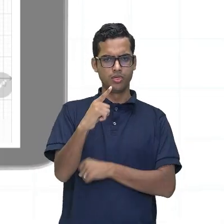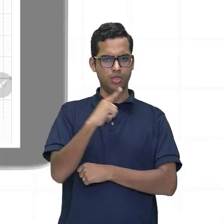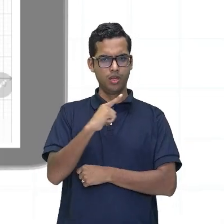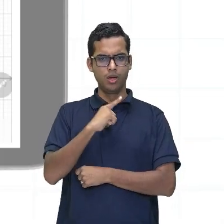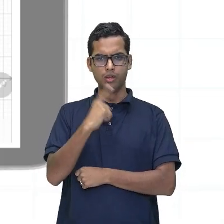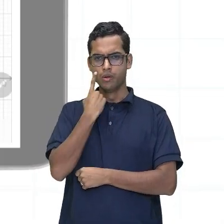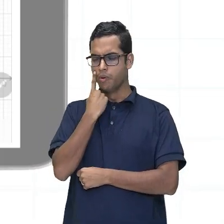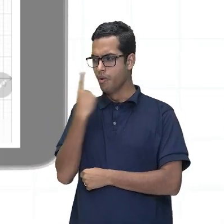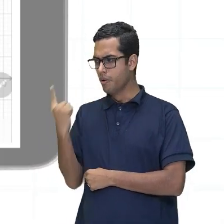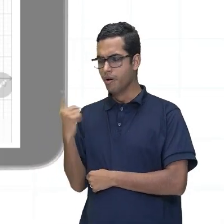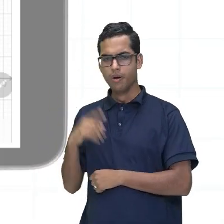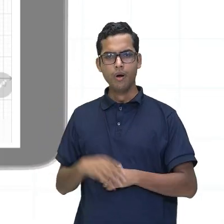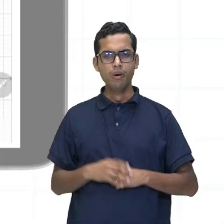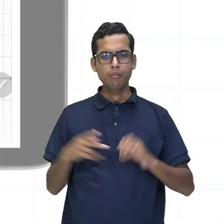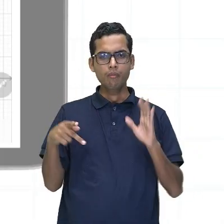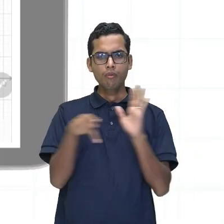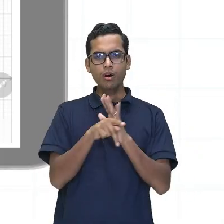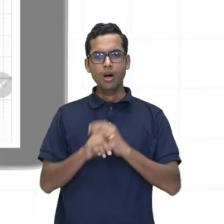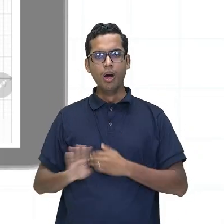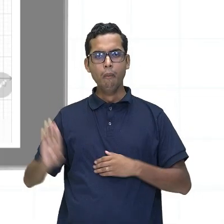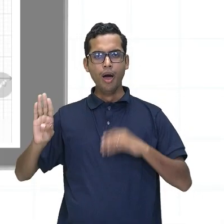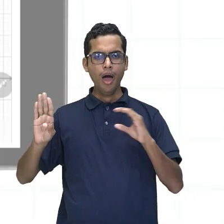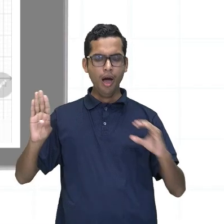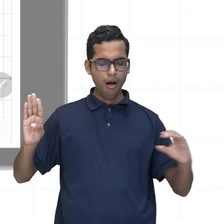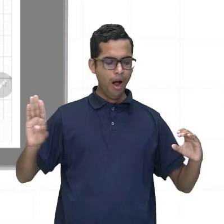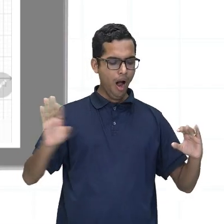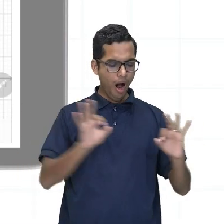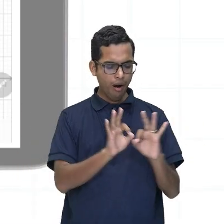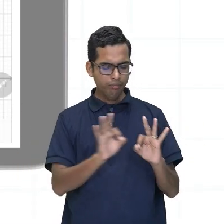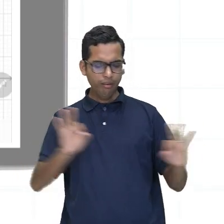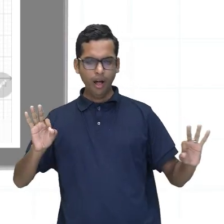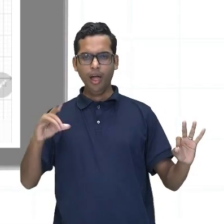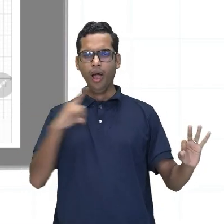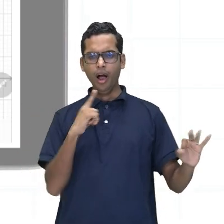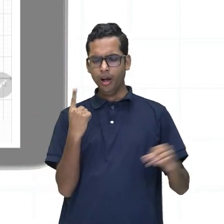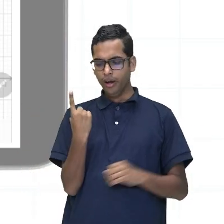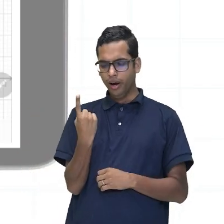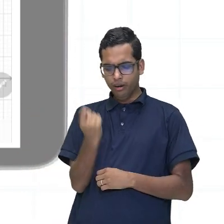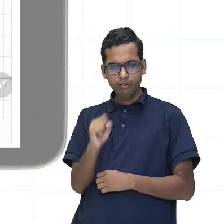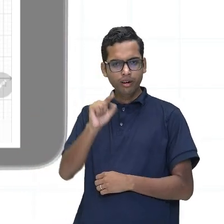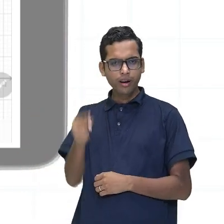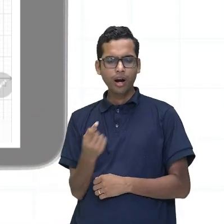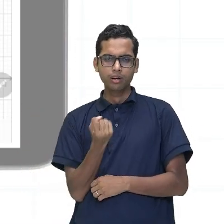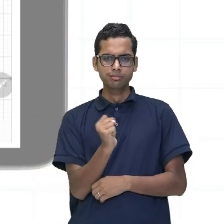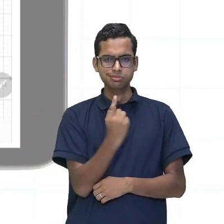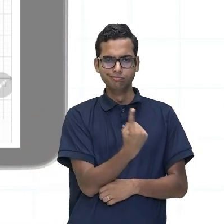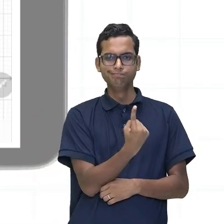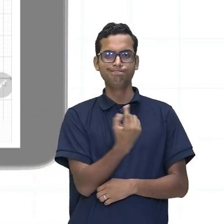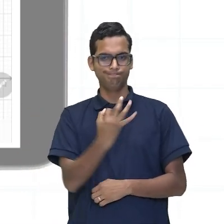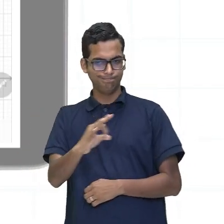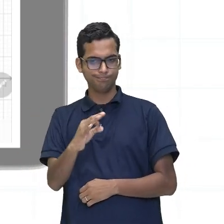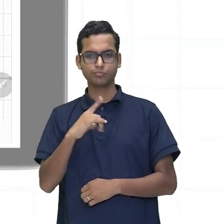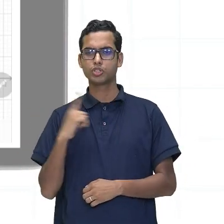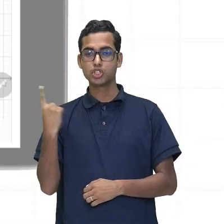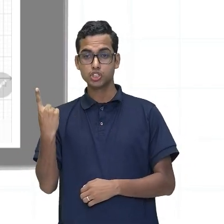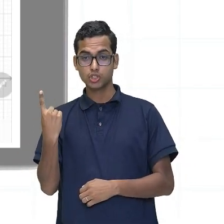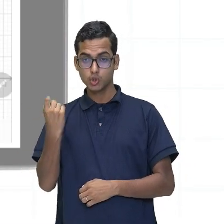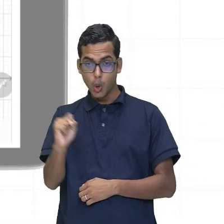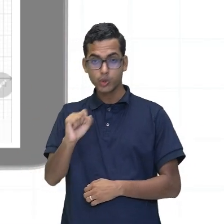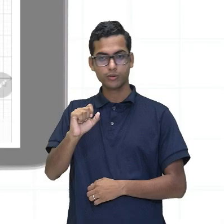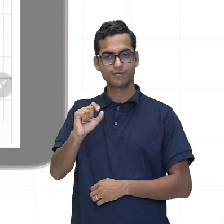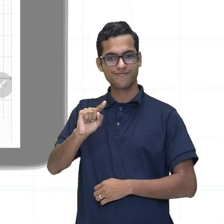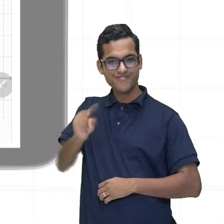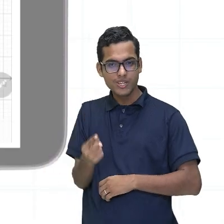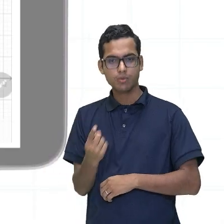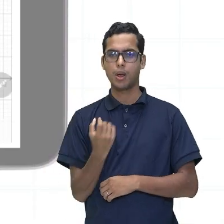B até C. Ela tem a medida de 18,81. E as duas menores